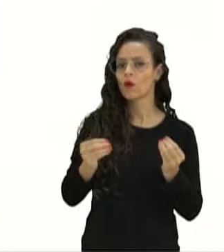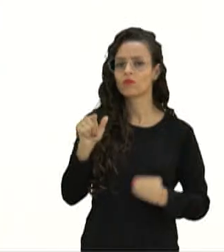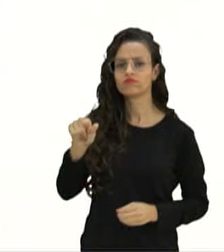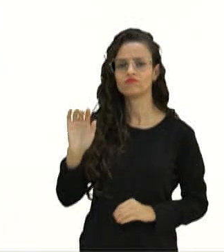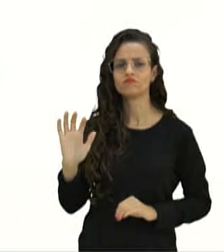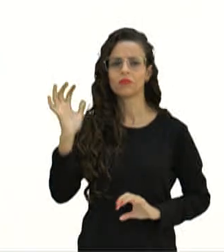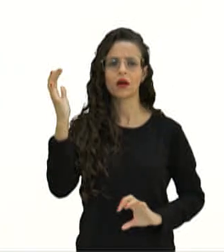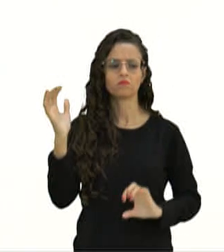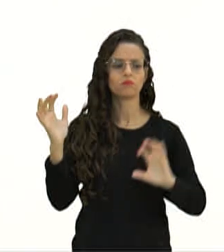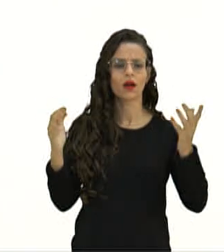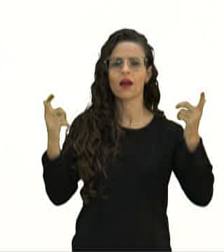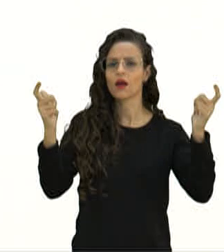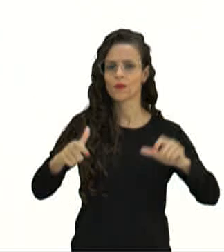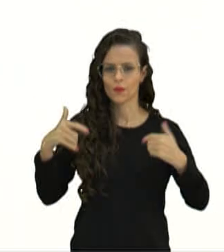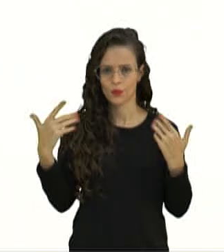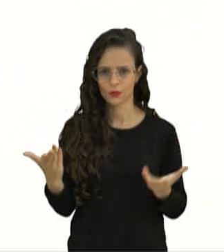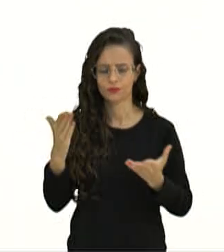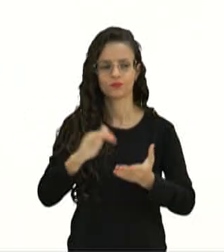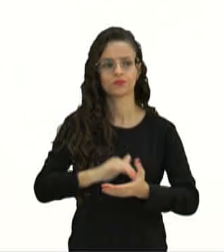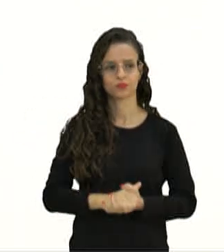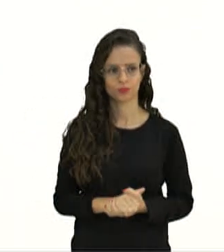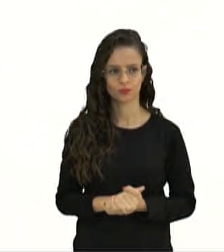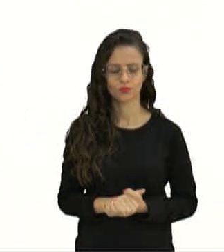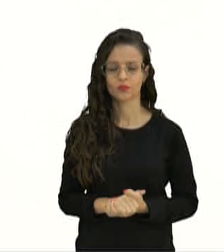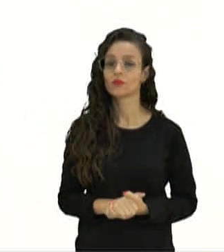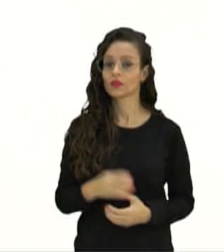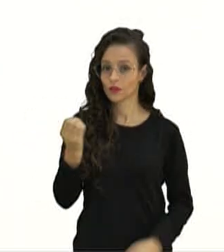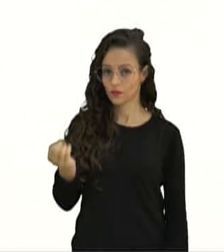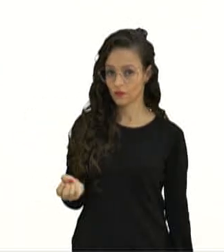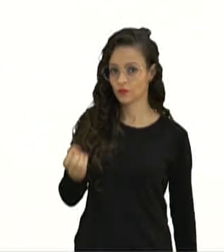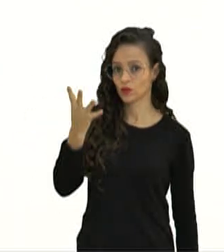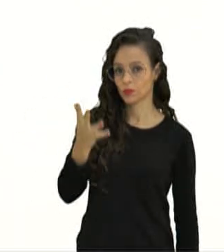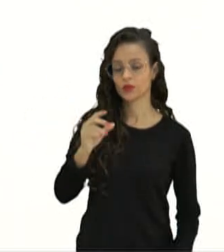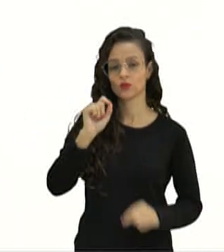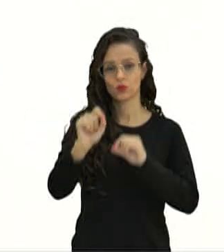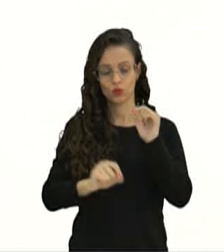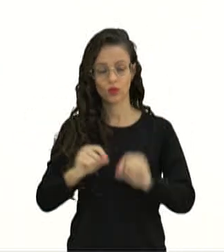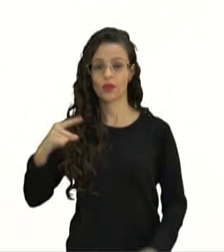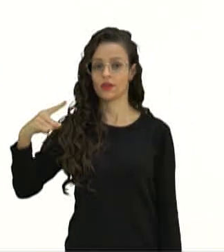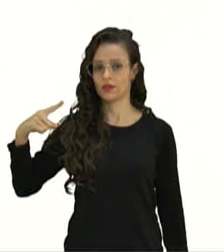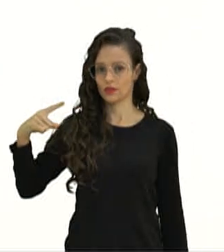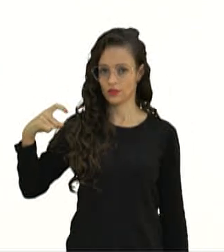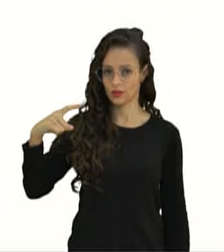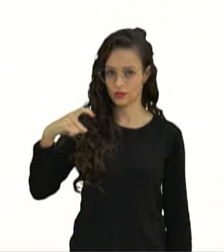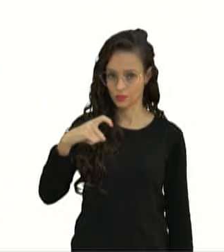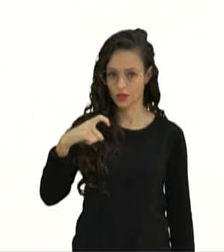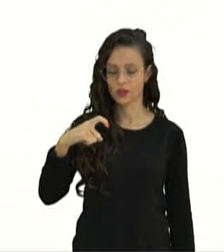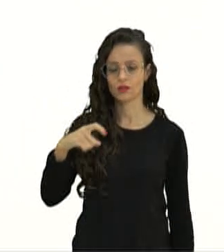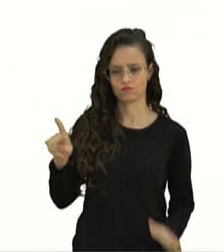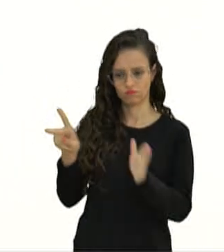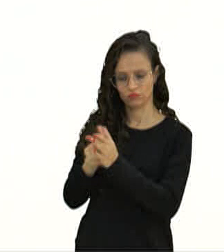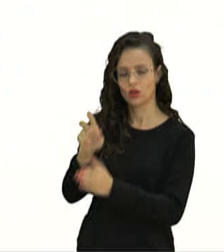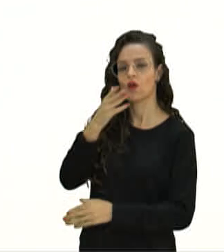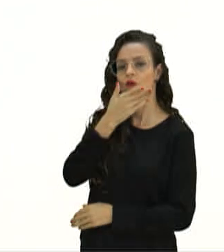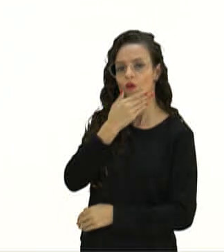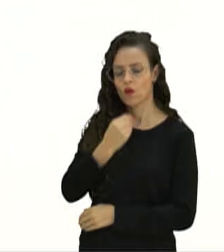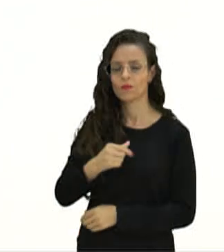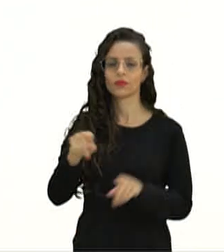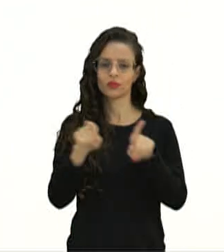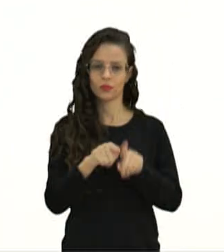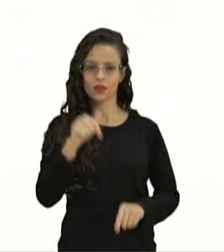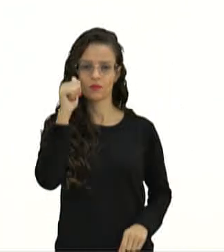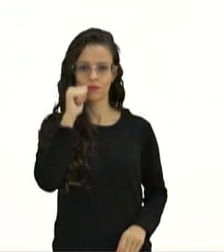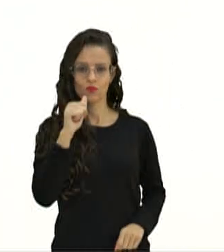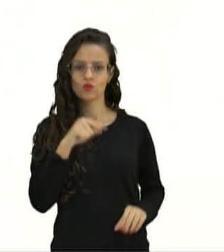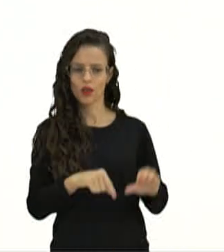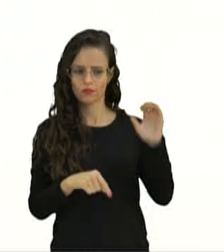acontece? Bom, para a formação tanto do espermatozoide, gameta masculino, quanto do óvulo,